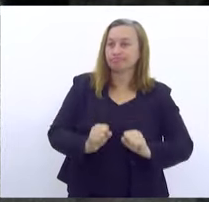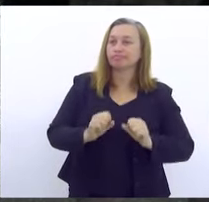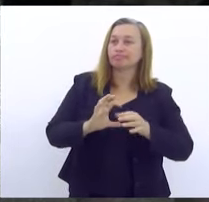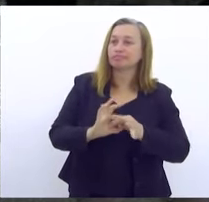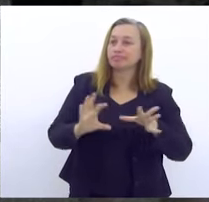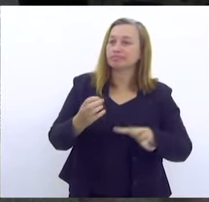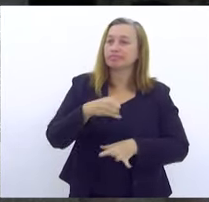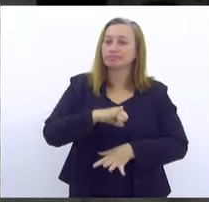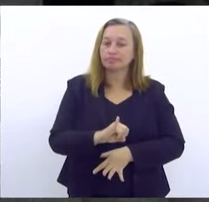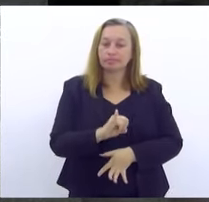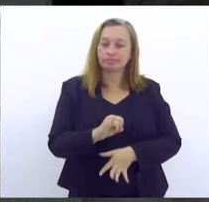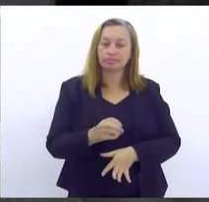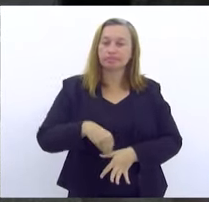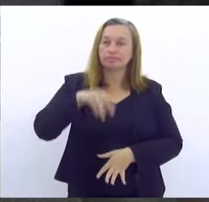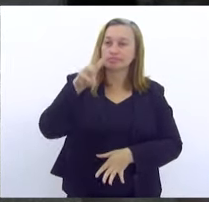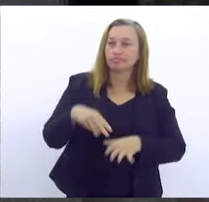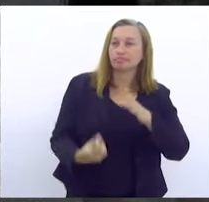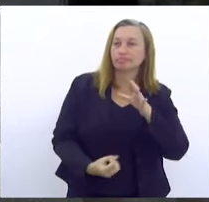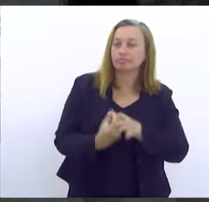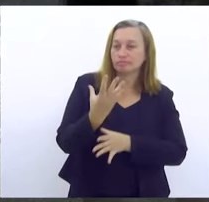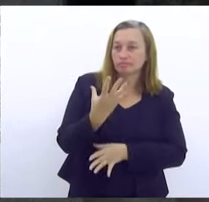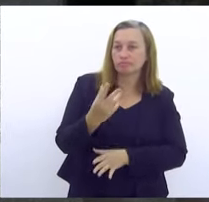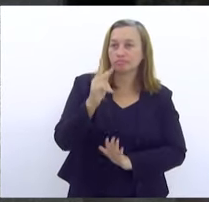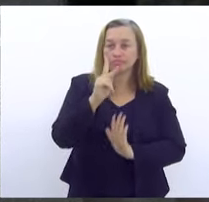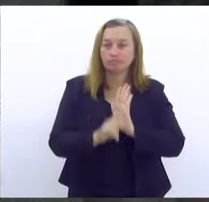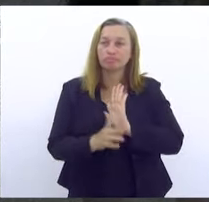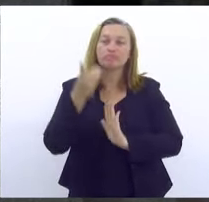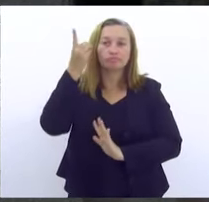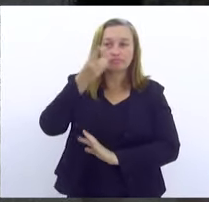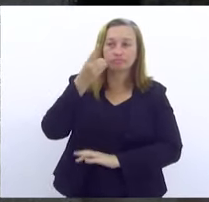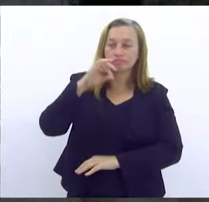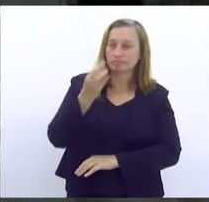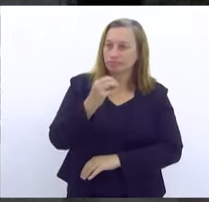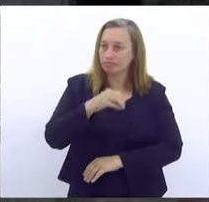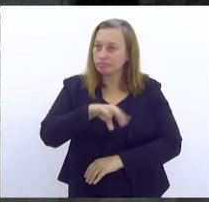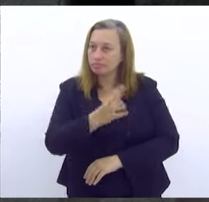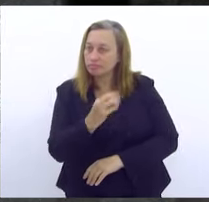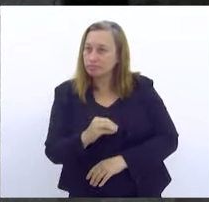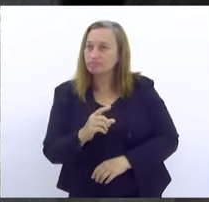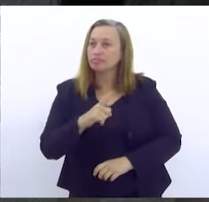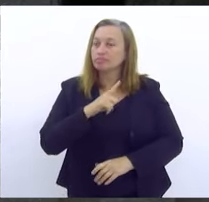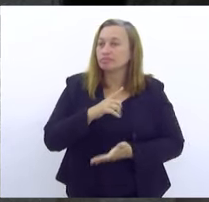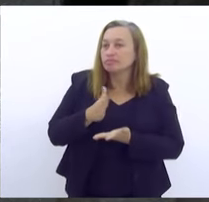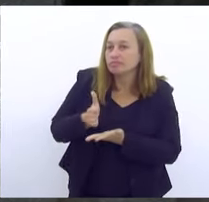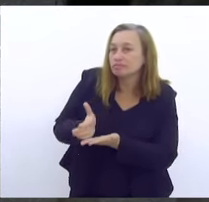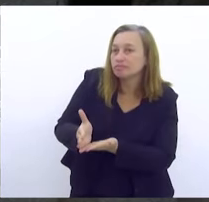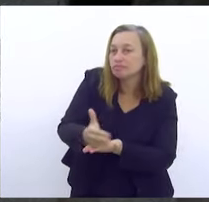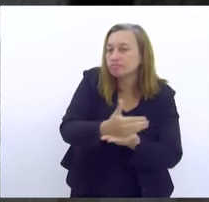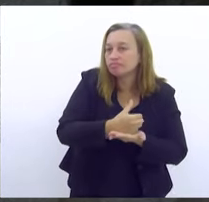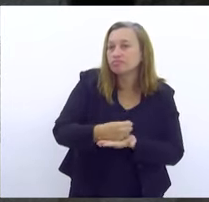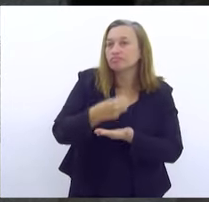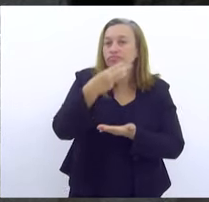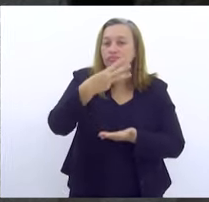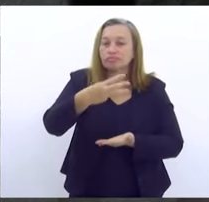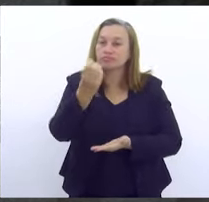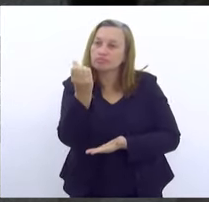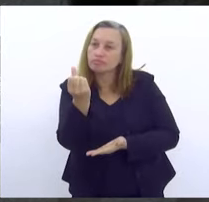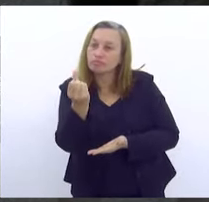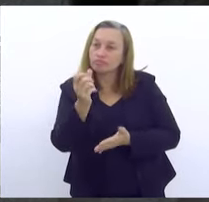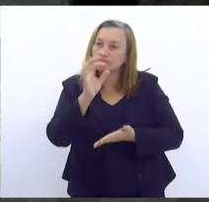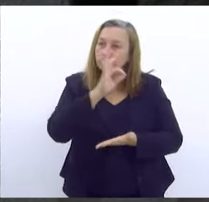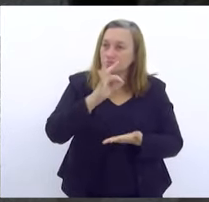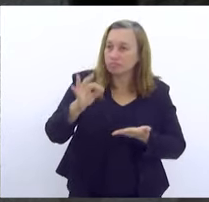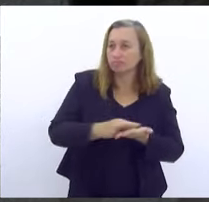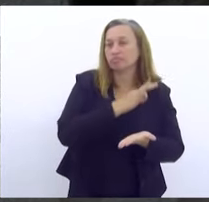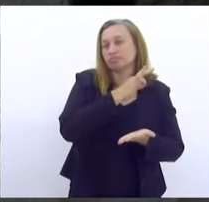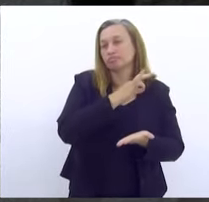o autor do projeto, nesse caso, deputado Chico Machado, tivesse colhido 36